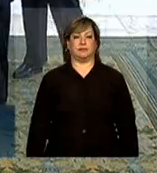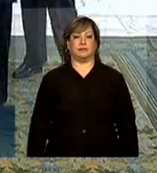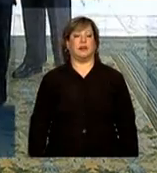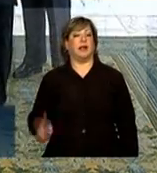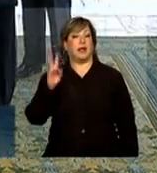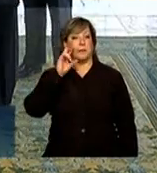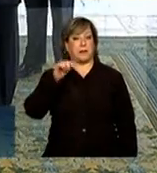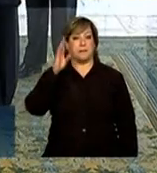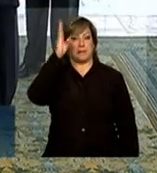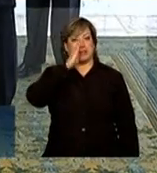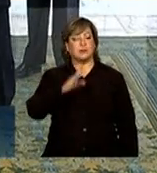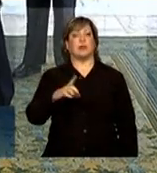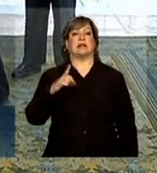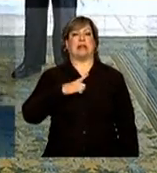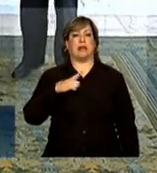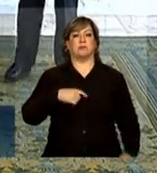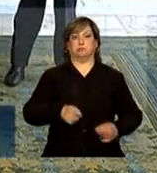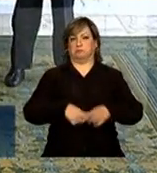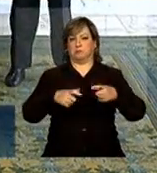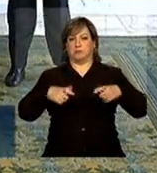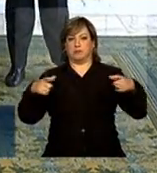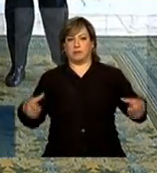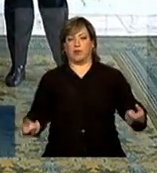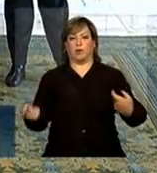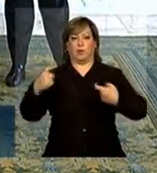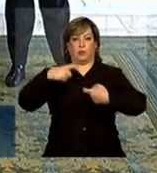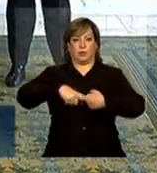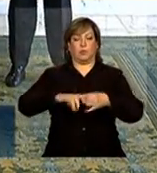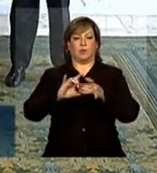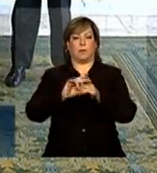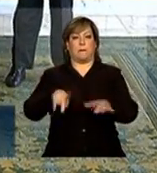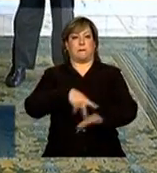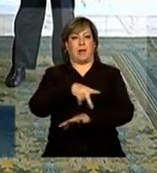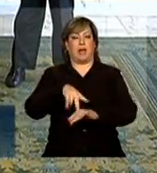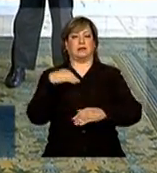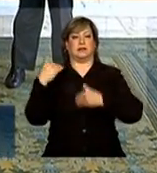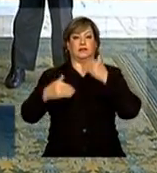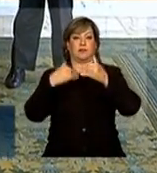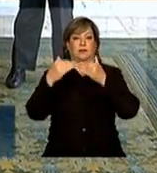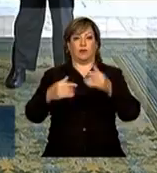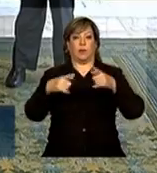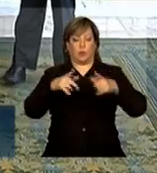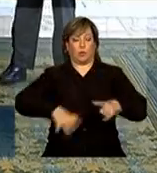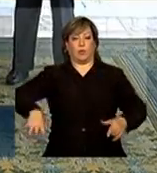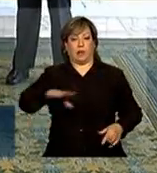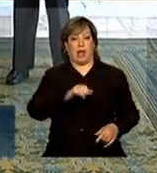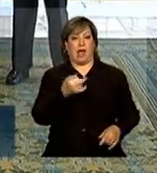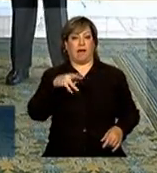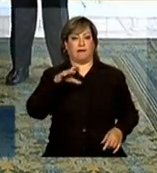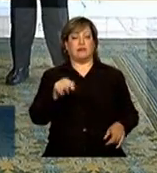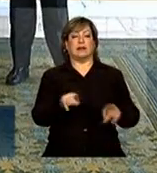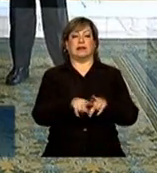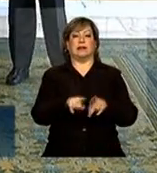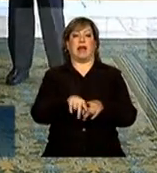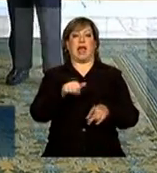Lembrando que o Brasil tem aumentado os laços com os países em desenvolvimento da África e da Ásia.